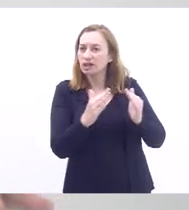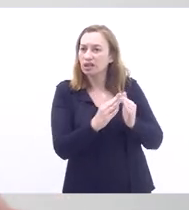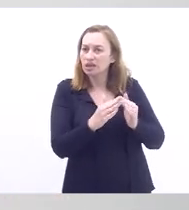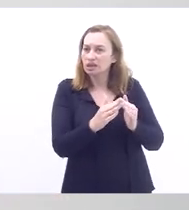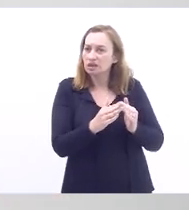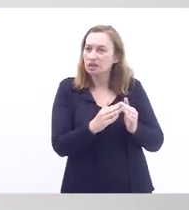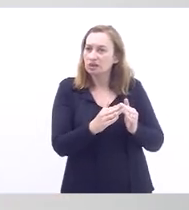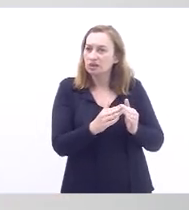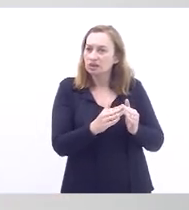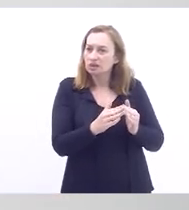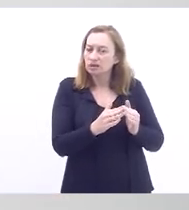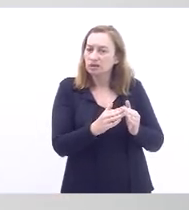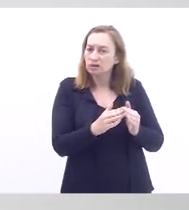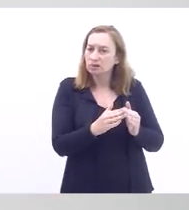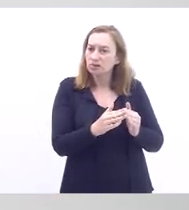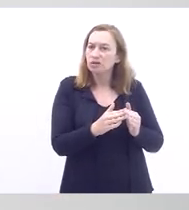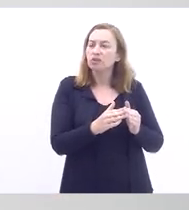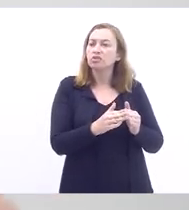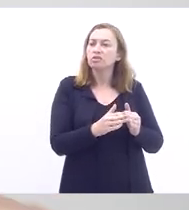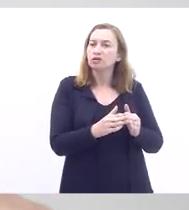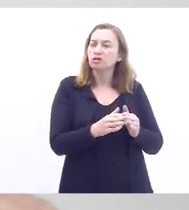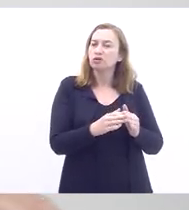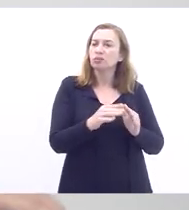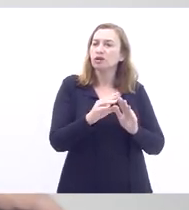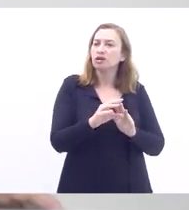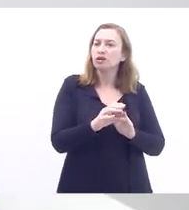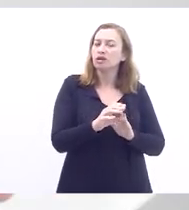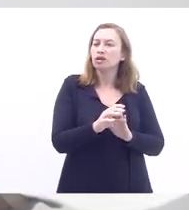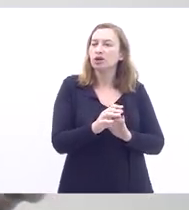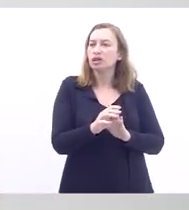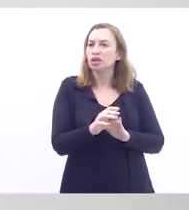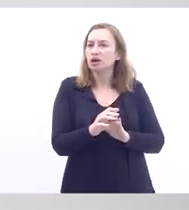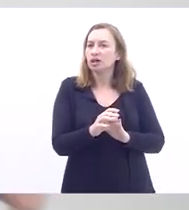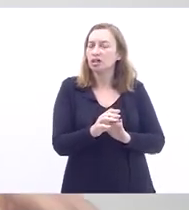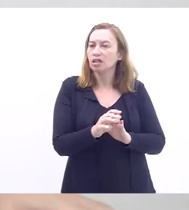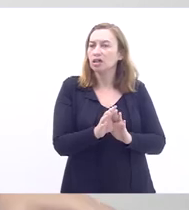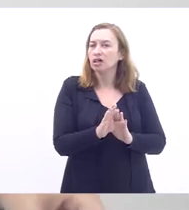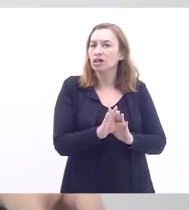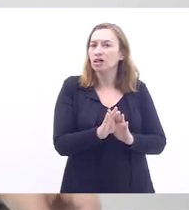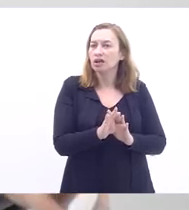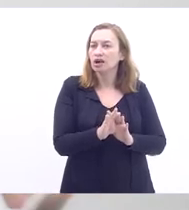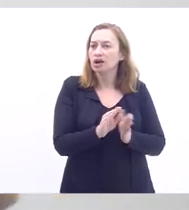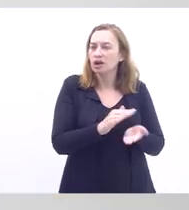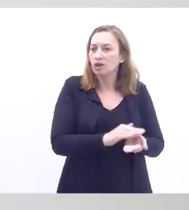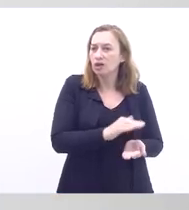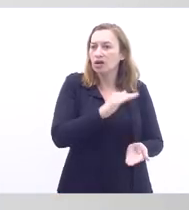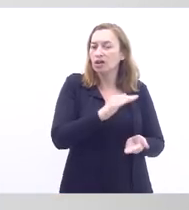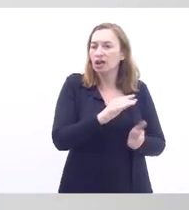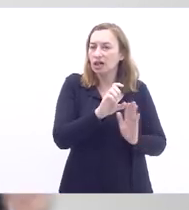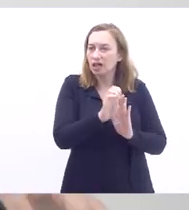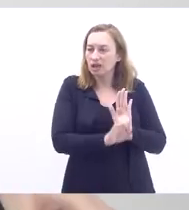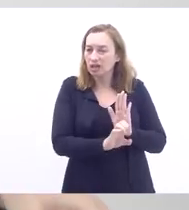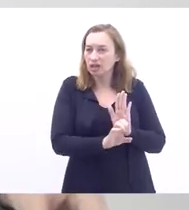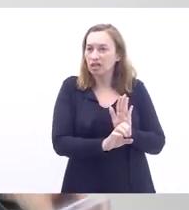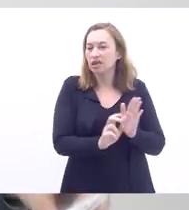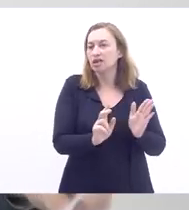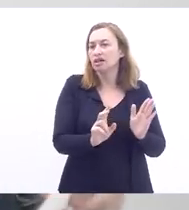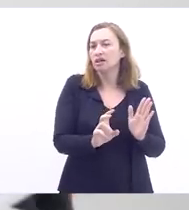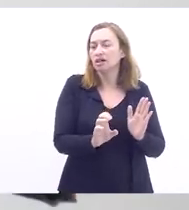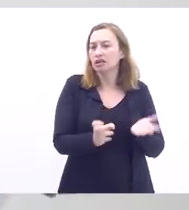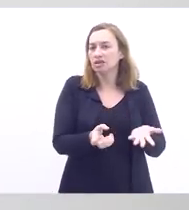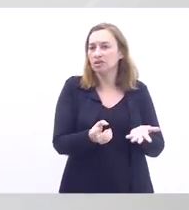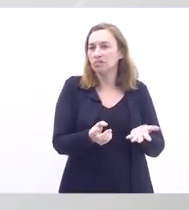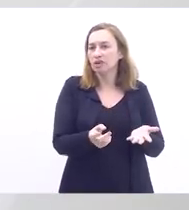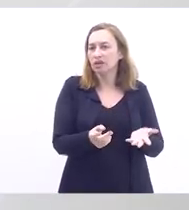de maldade vinculado ao regime de recuperação fiscal e a gente conseguiu incluir na lei é